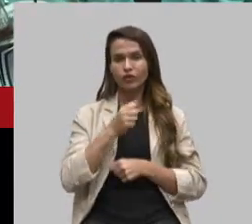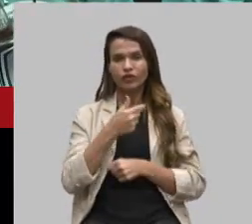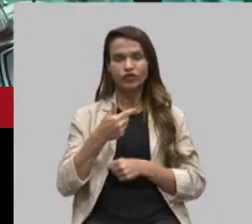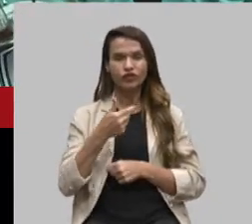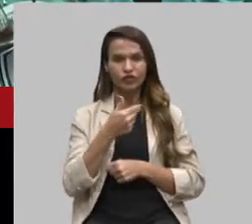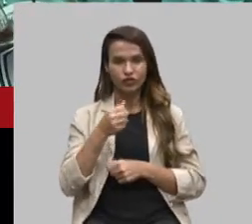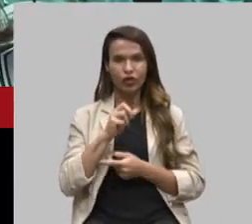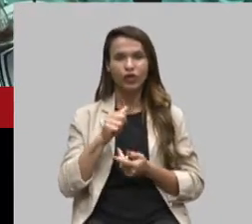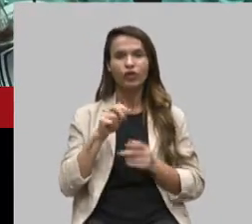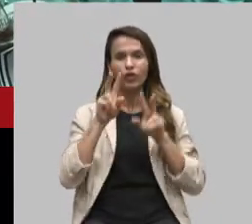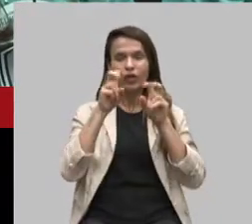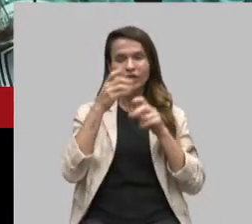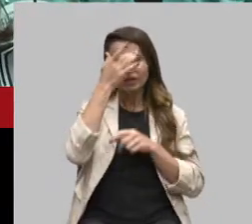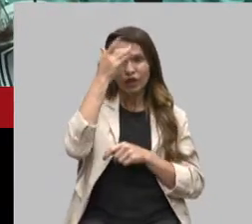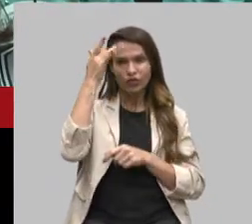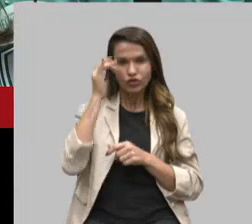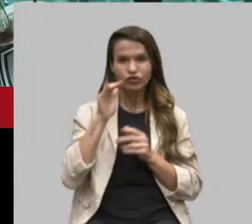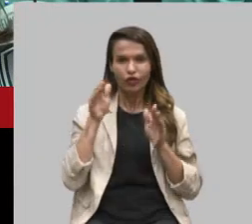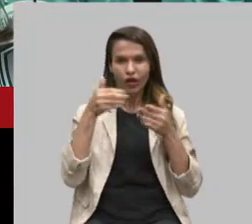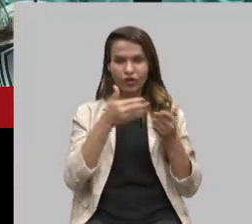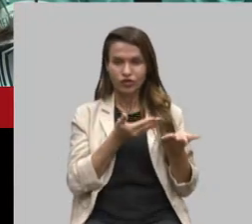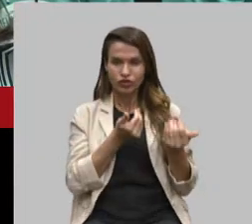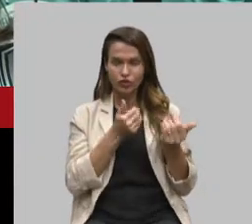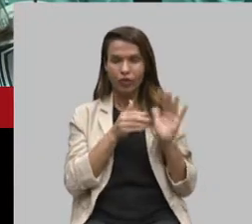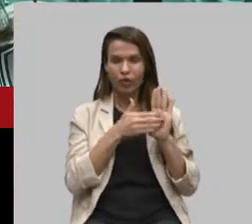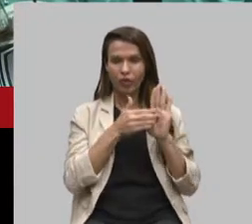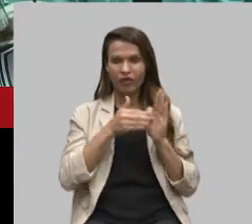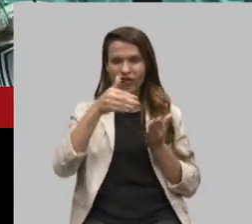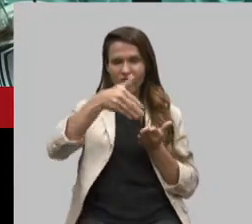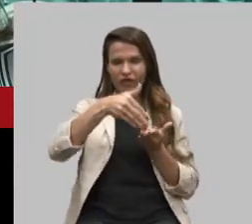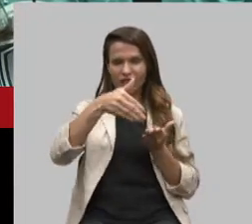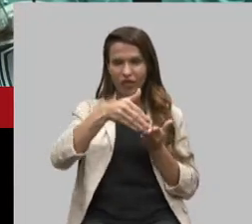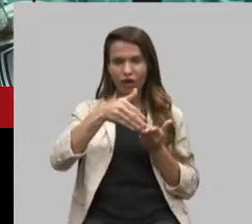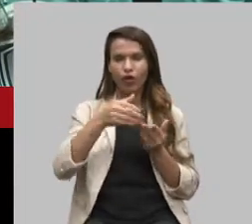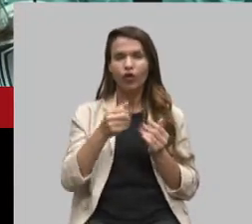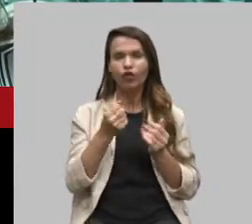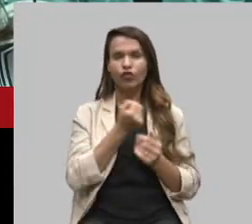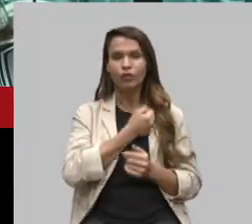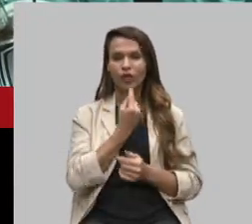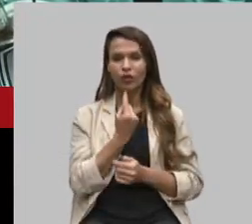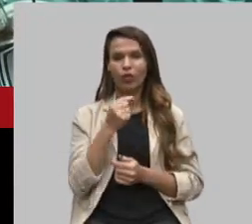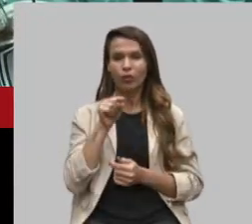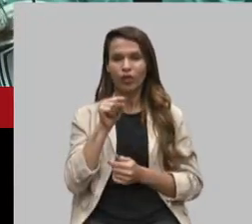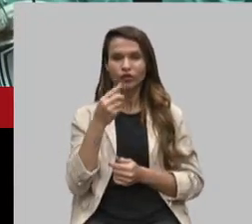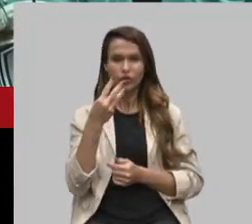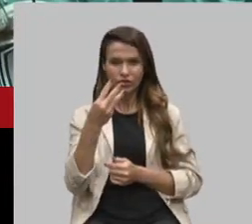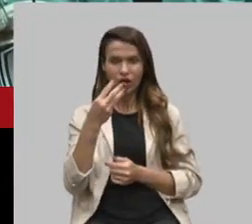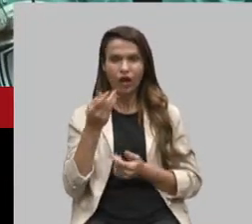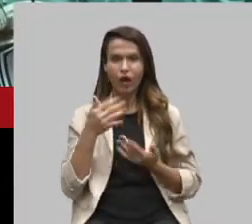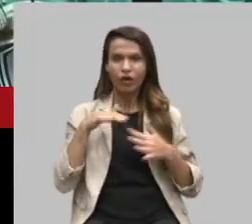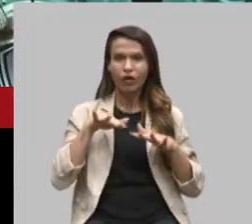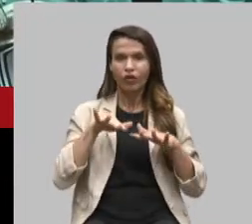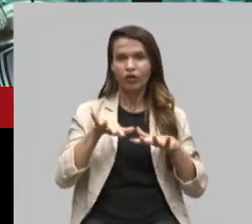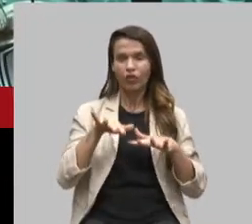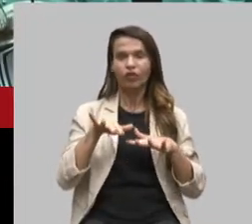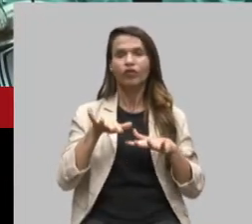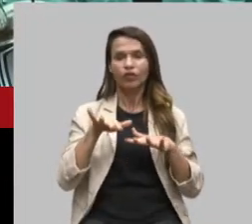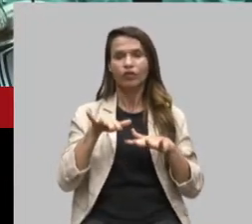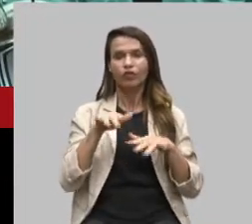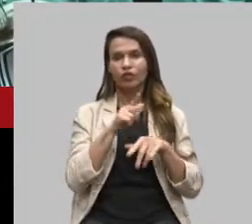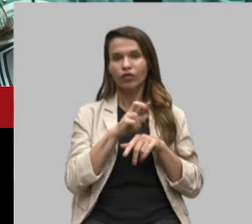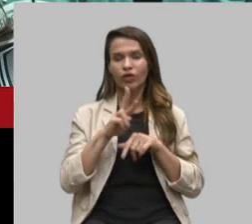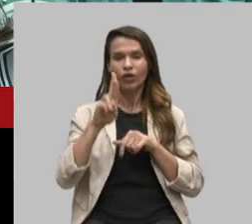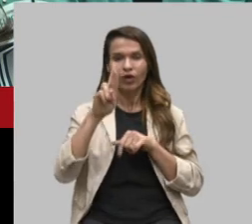jovem a na proposta final a proposta de número 1.3 foi inclusão de graduandos no curso de psicologia nas